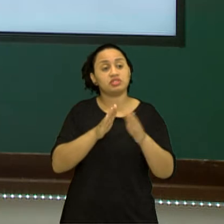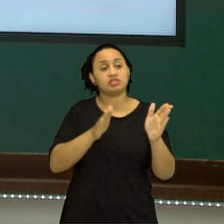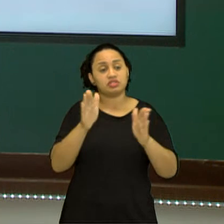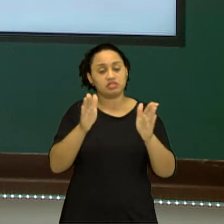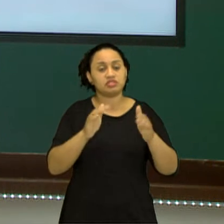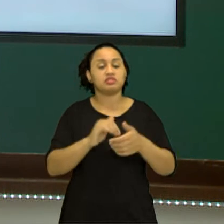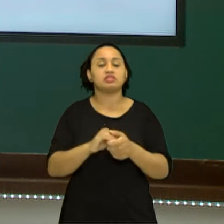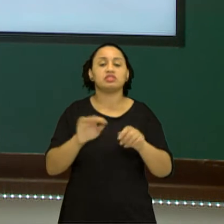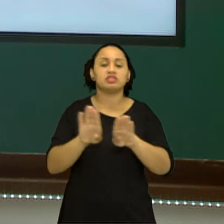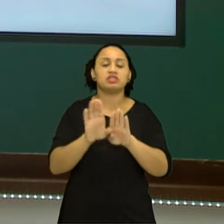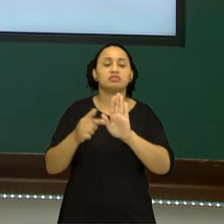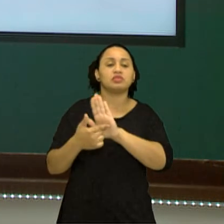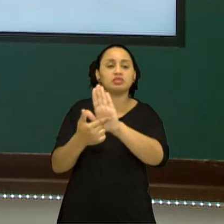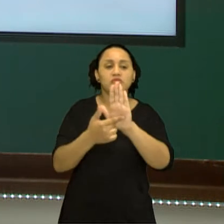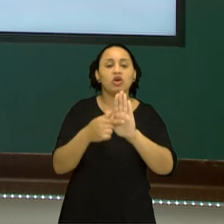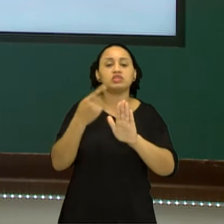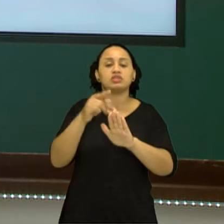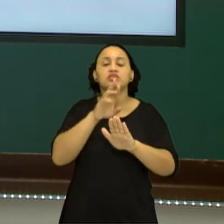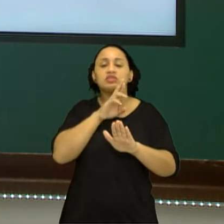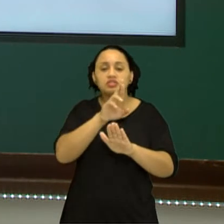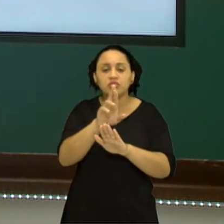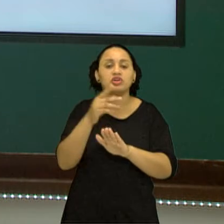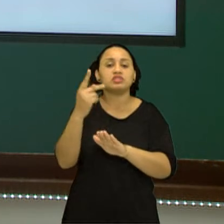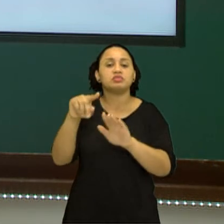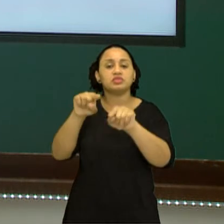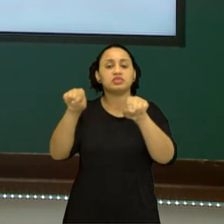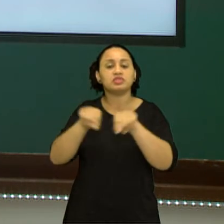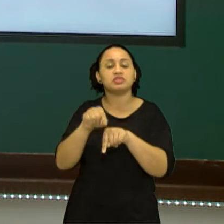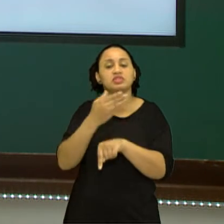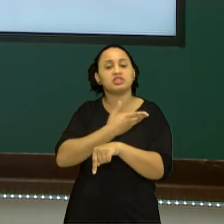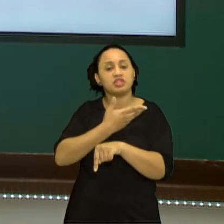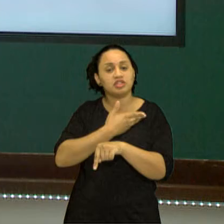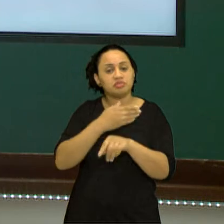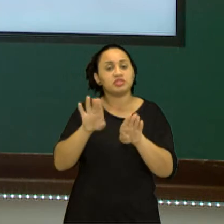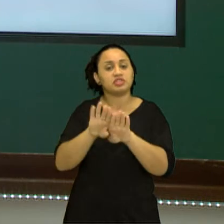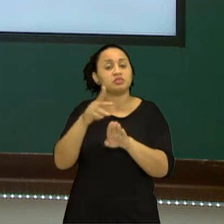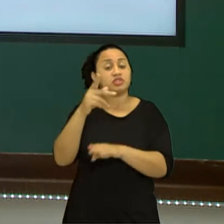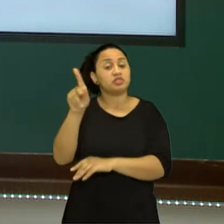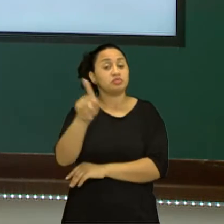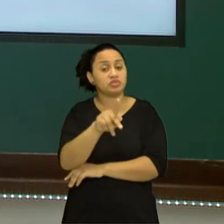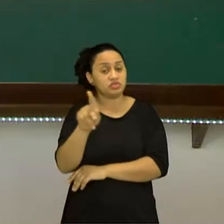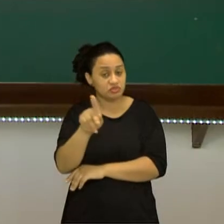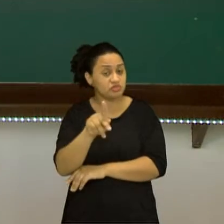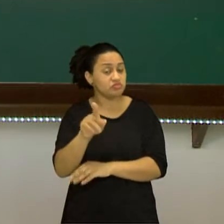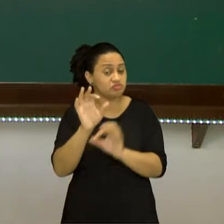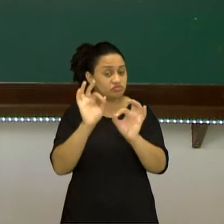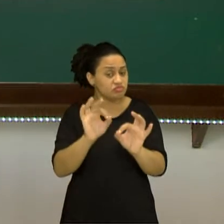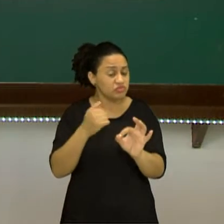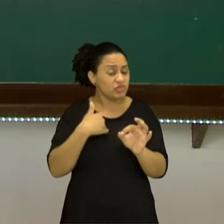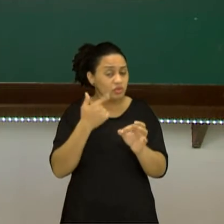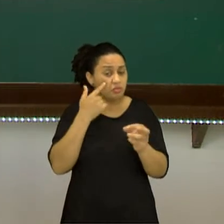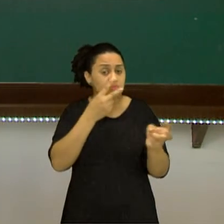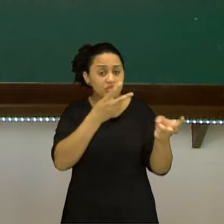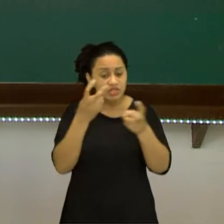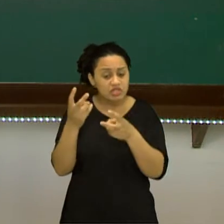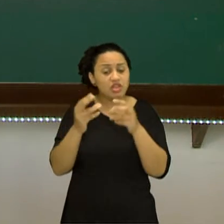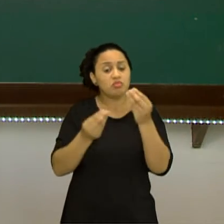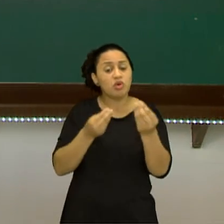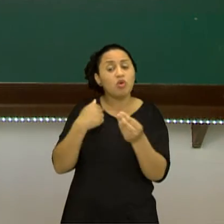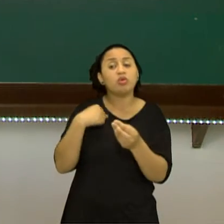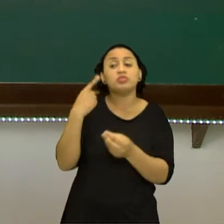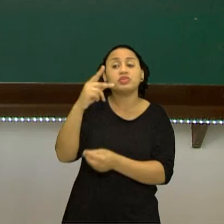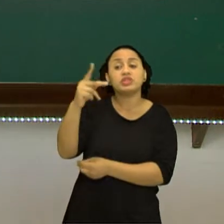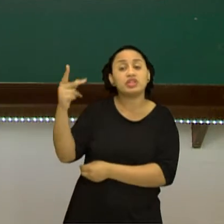e compartilhe, né, a sua resposta com os seus colegas de sala de aula, o seu professor, a sua professora, né? Veja o organograma dos